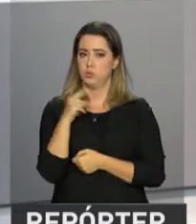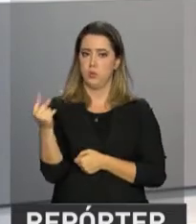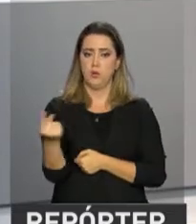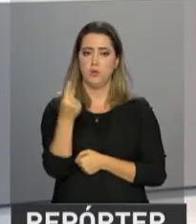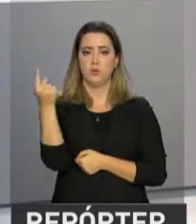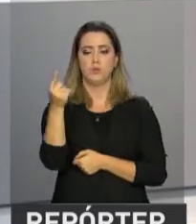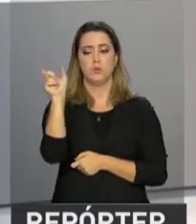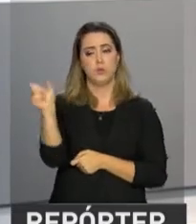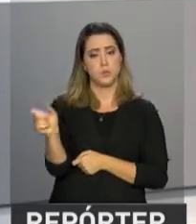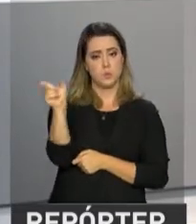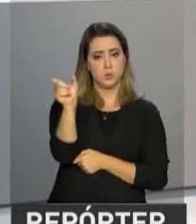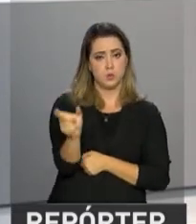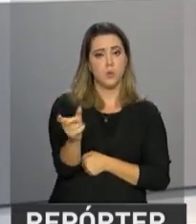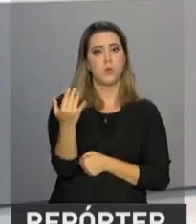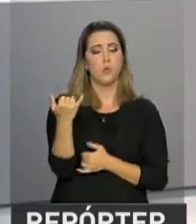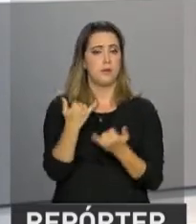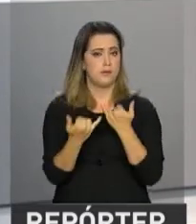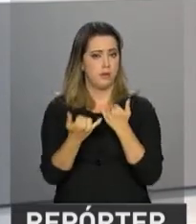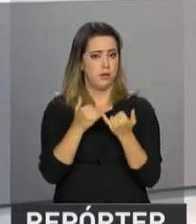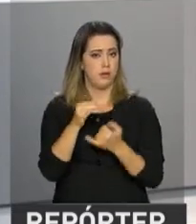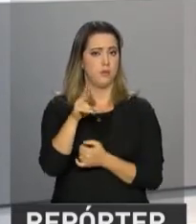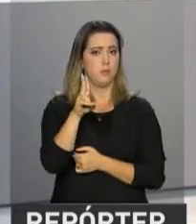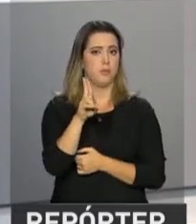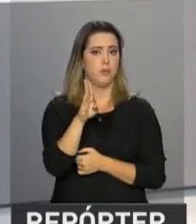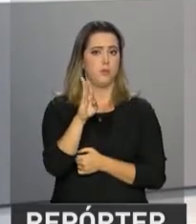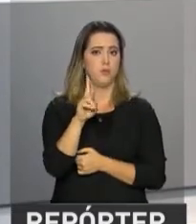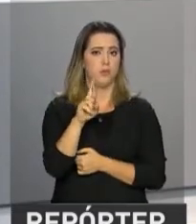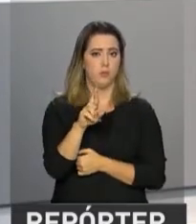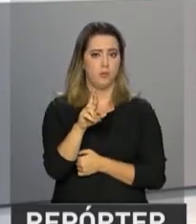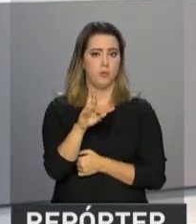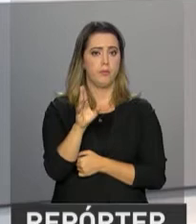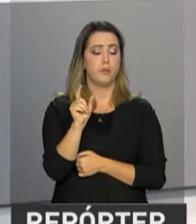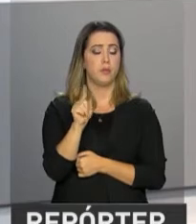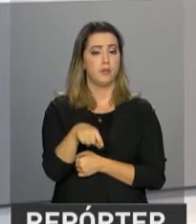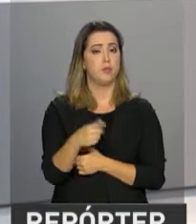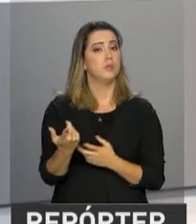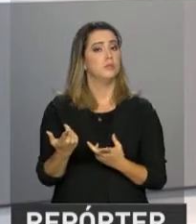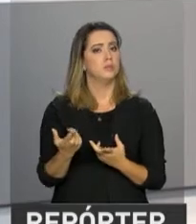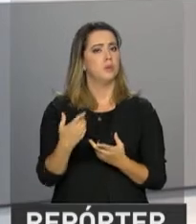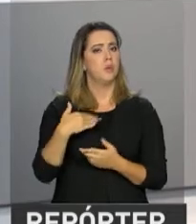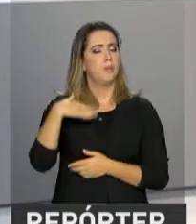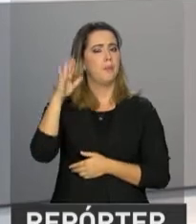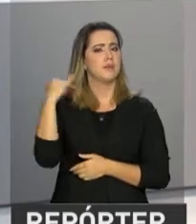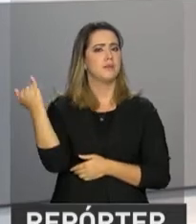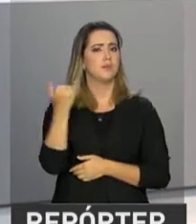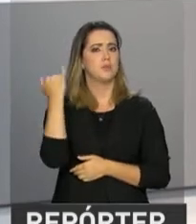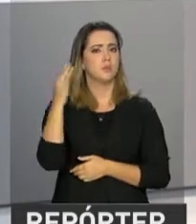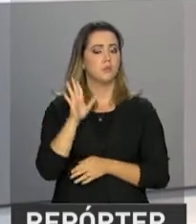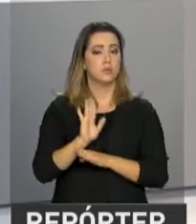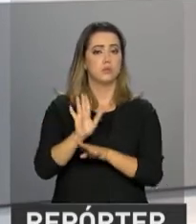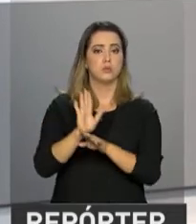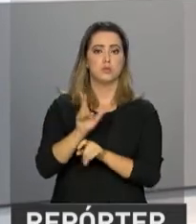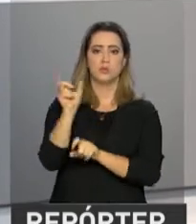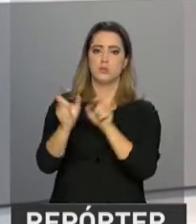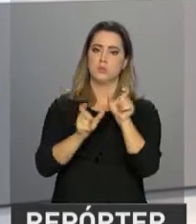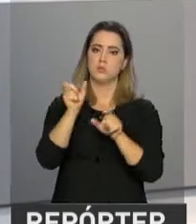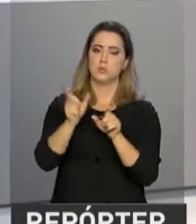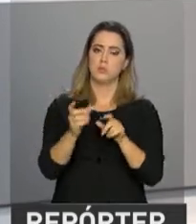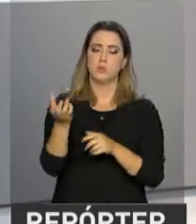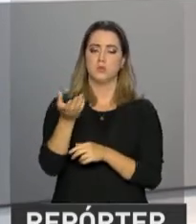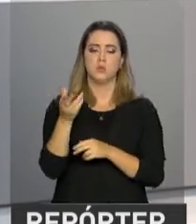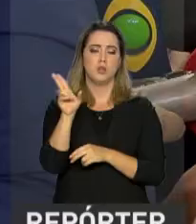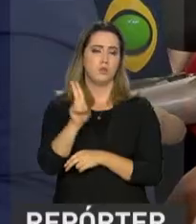de passageiros como do aplicativo b por exemplo o ministro da fazenda disse que o mais importante é beneficiar o interesse do